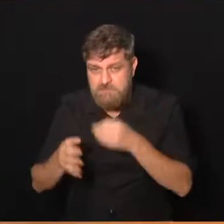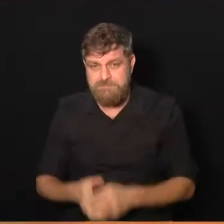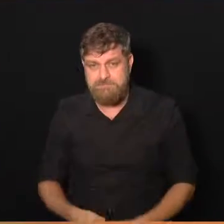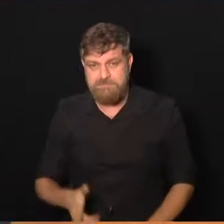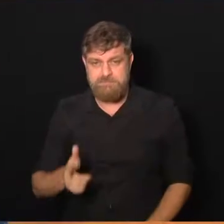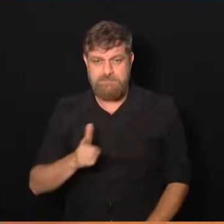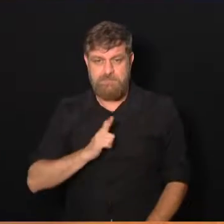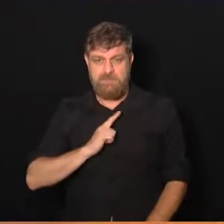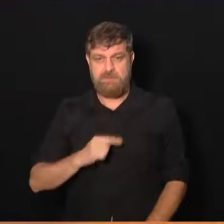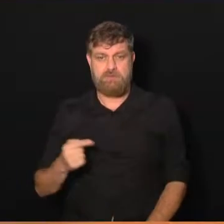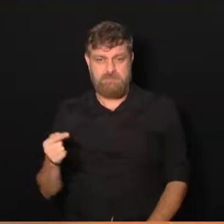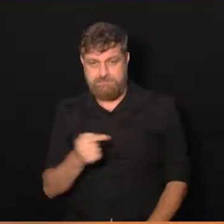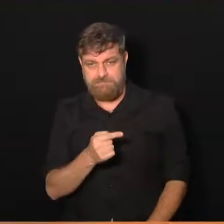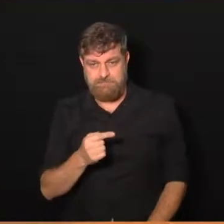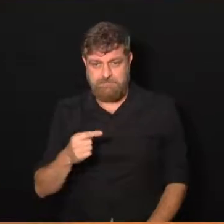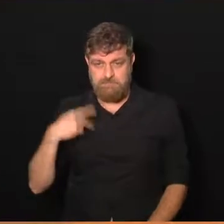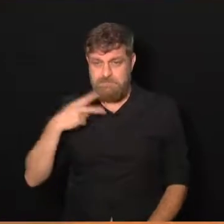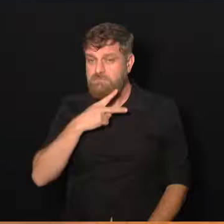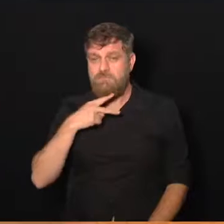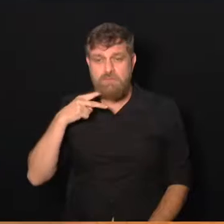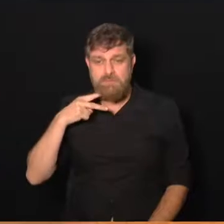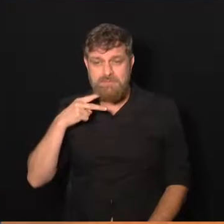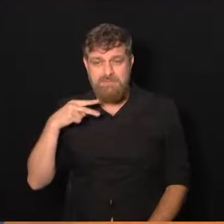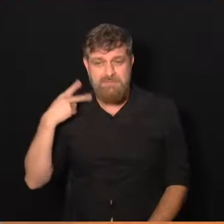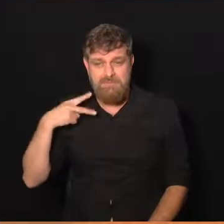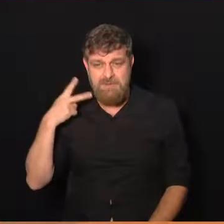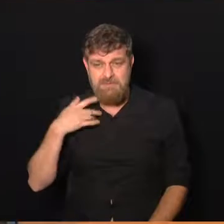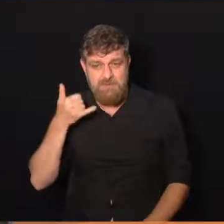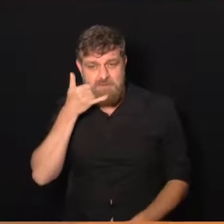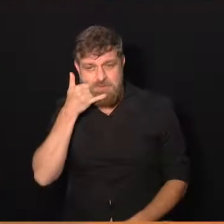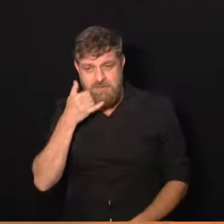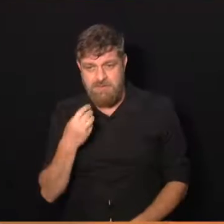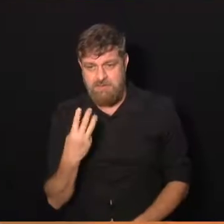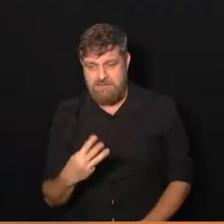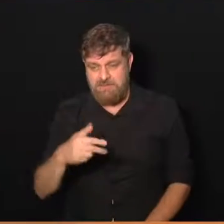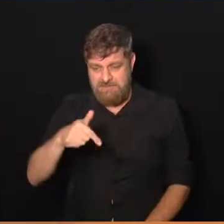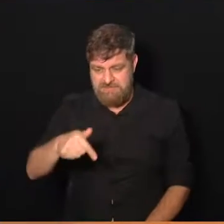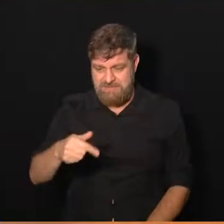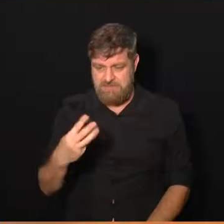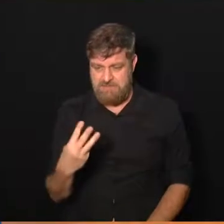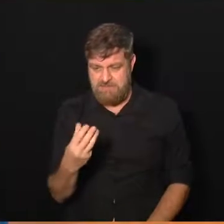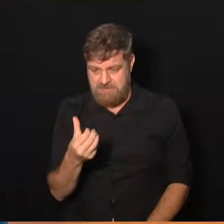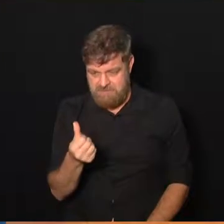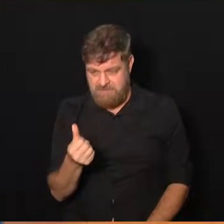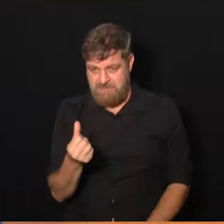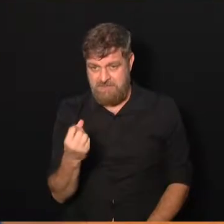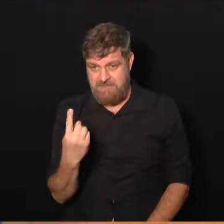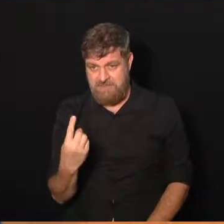escritório, o gabinete do vereador Permínio, é só ligar no